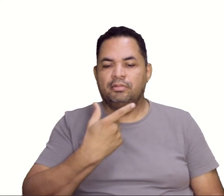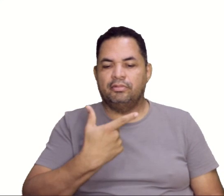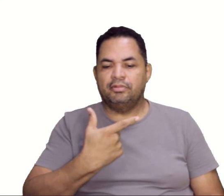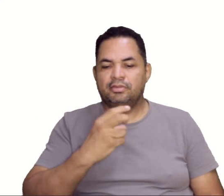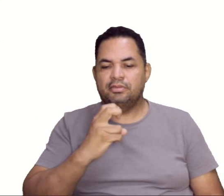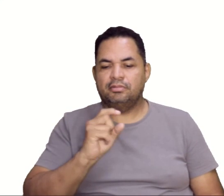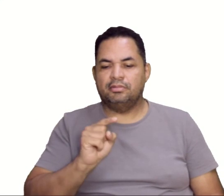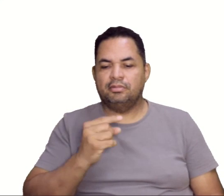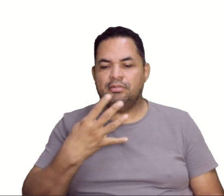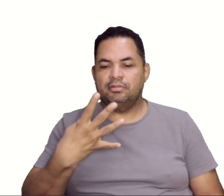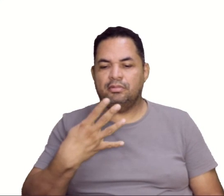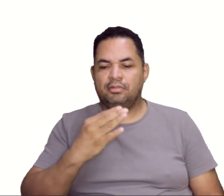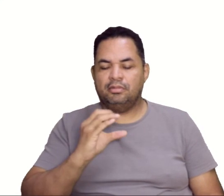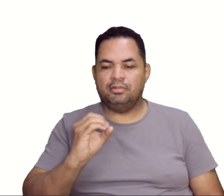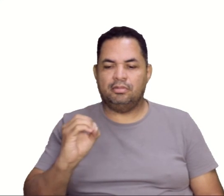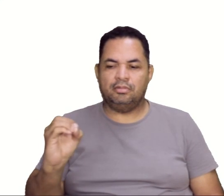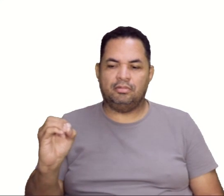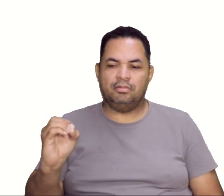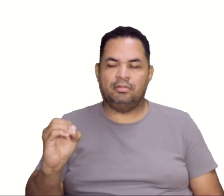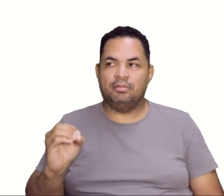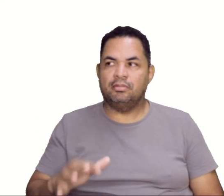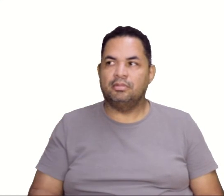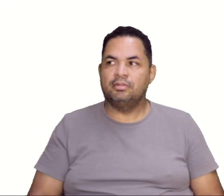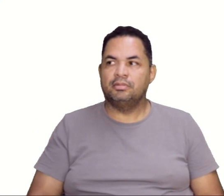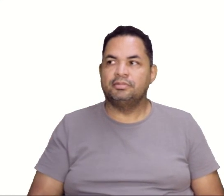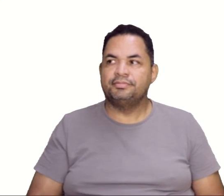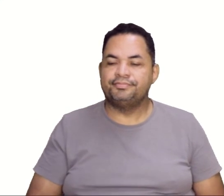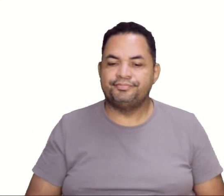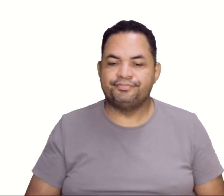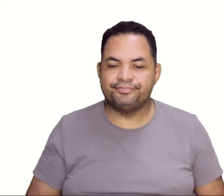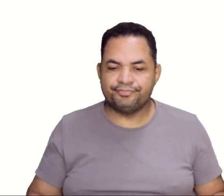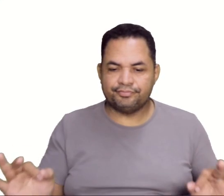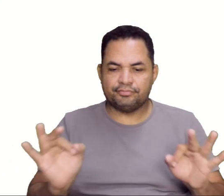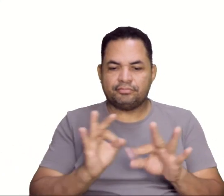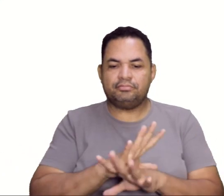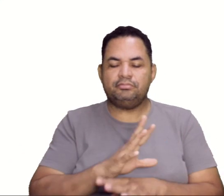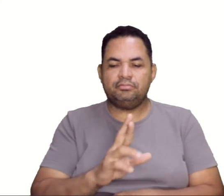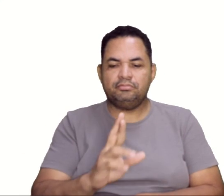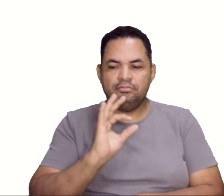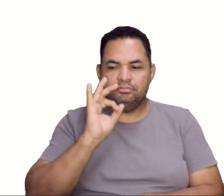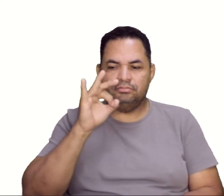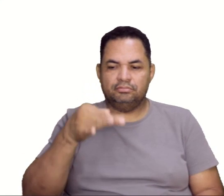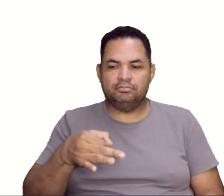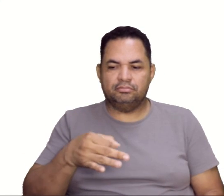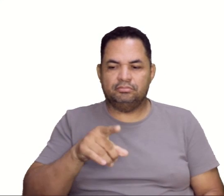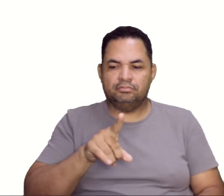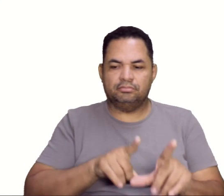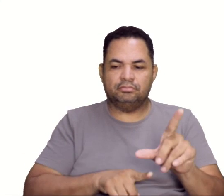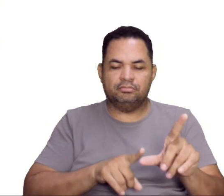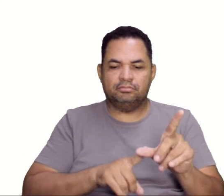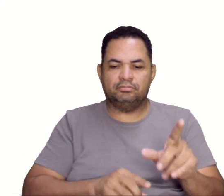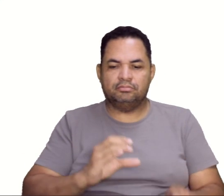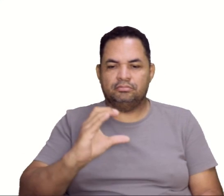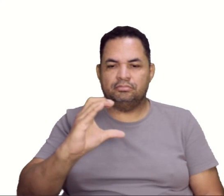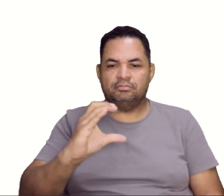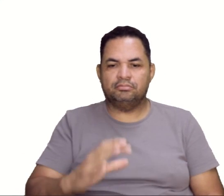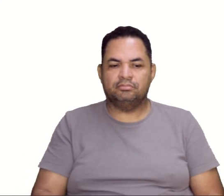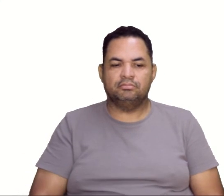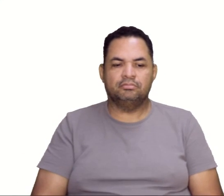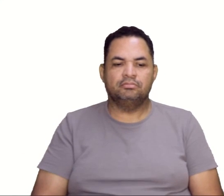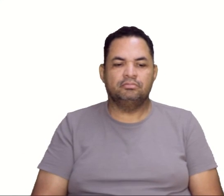25.400 é o que ele tá querendo montante mesmo então pronto resposta correta é a letra